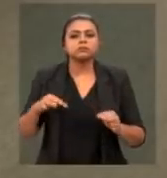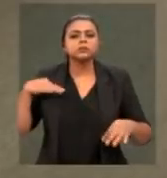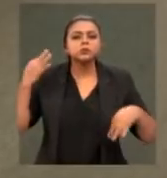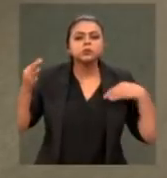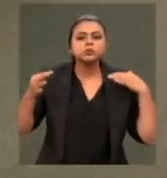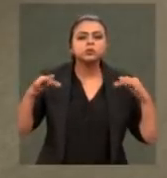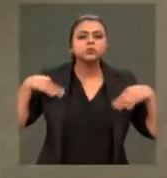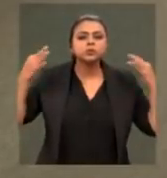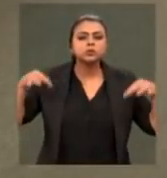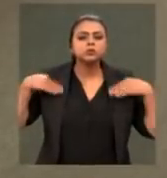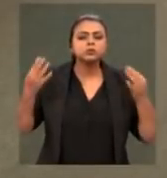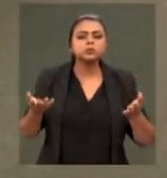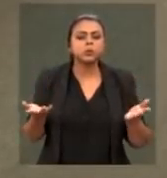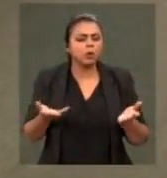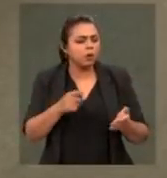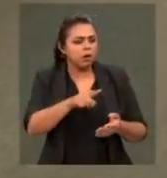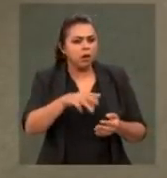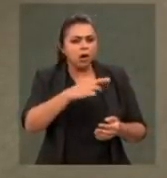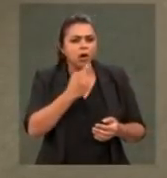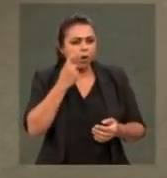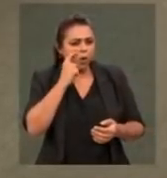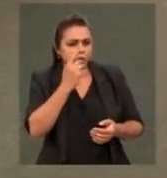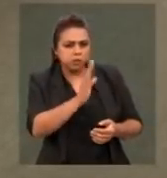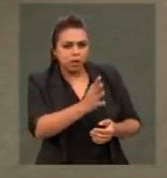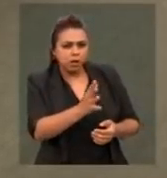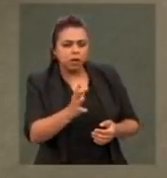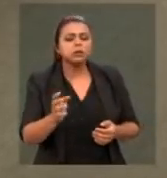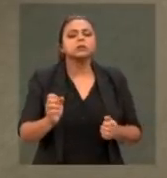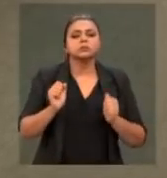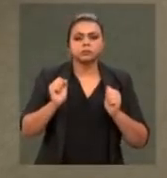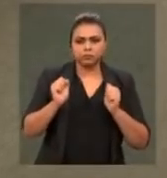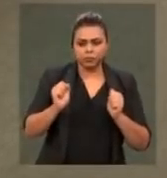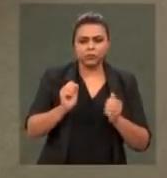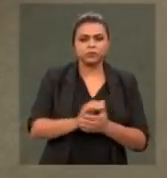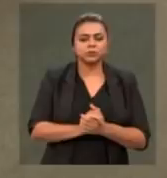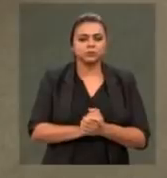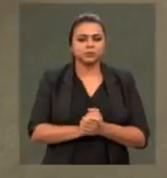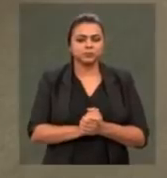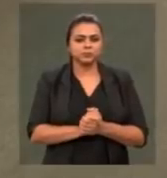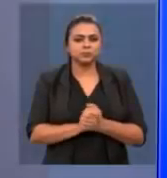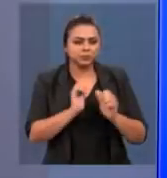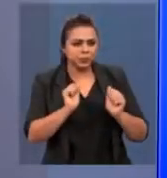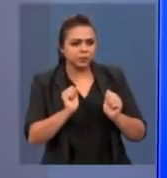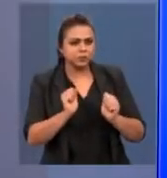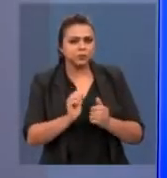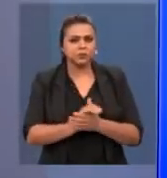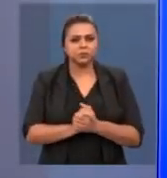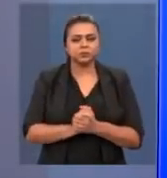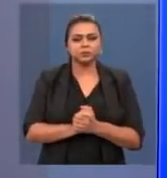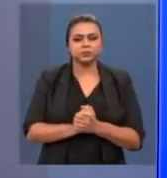roja fez pode perguntar nada pode responder é senadora